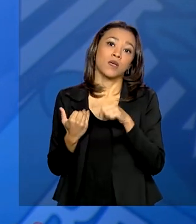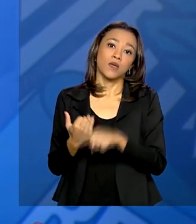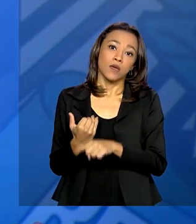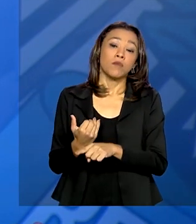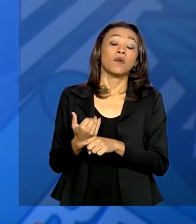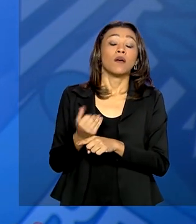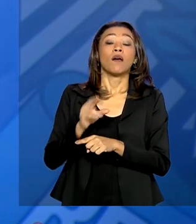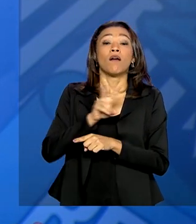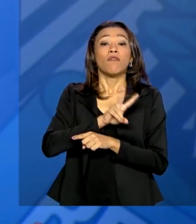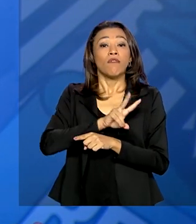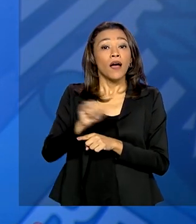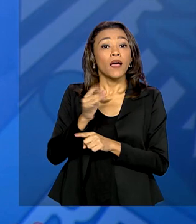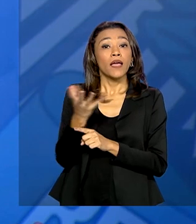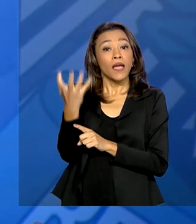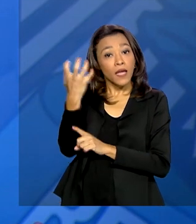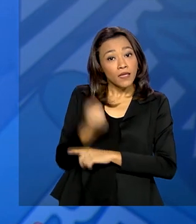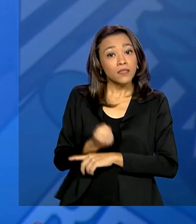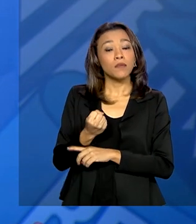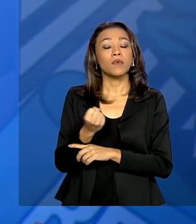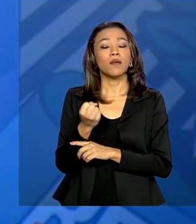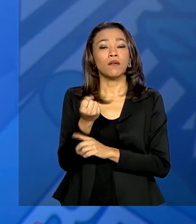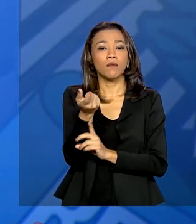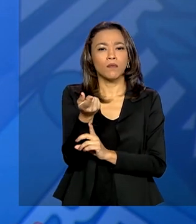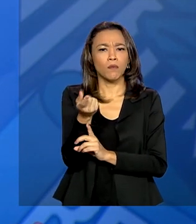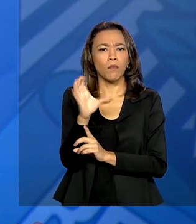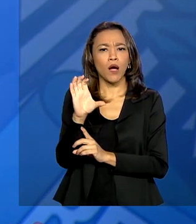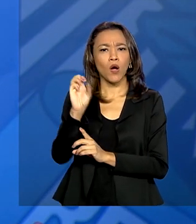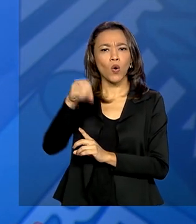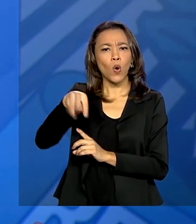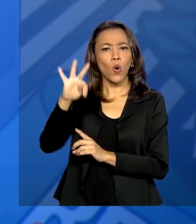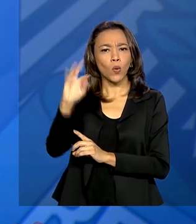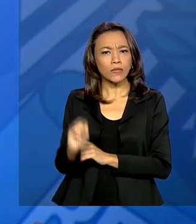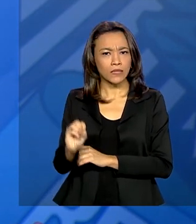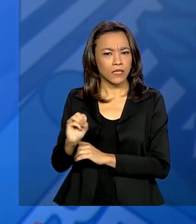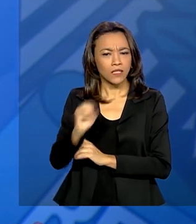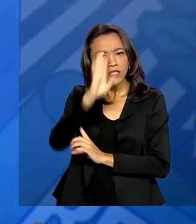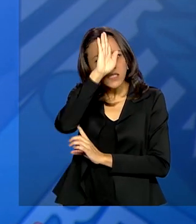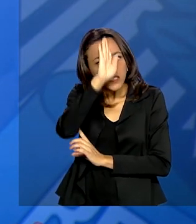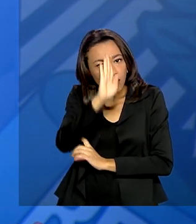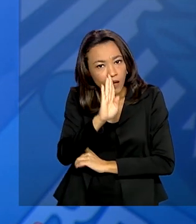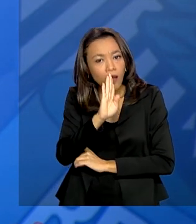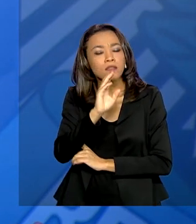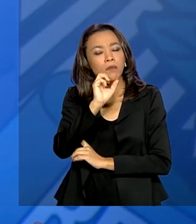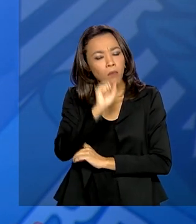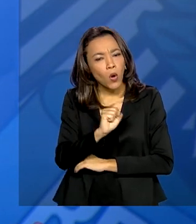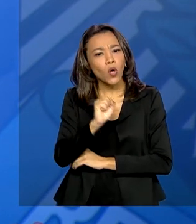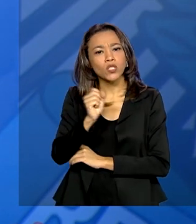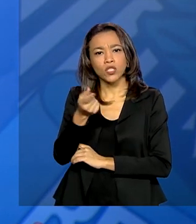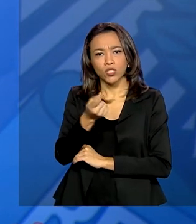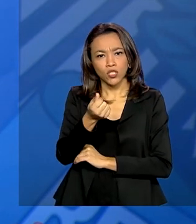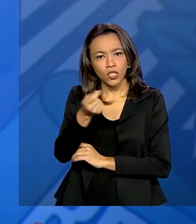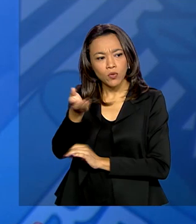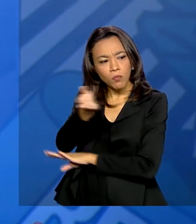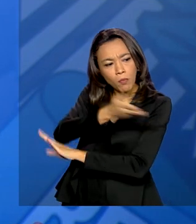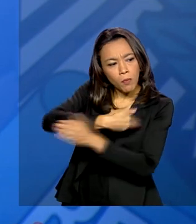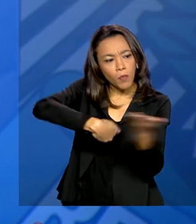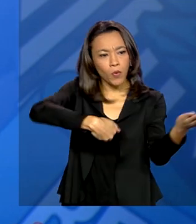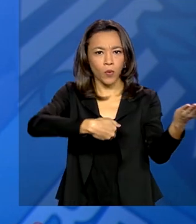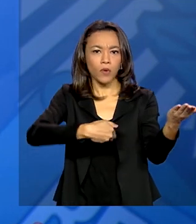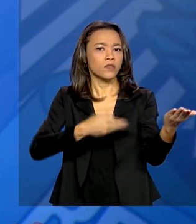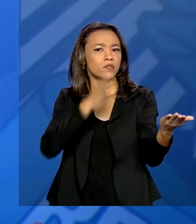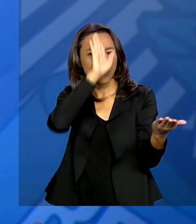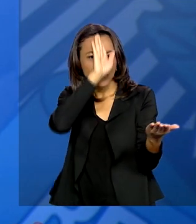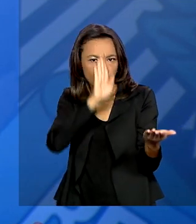conta de poupança da caixa digital de graça poderão fazer doc de graça